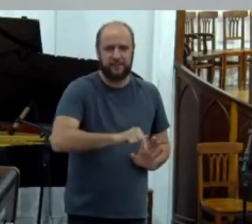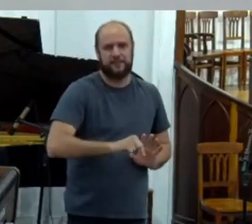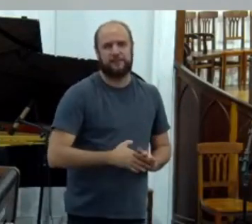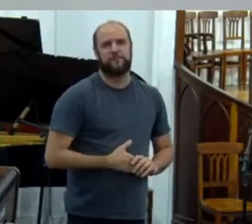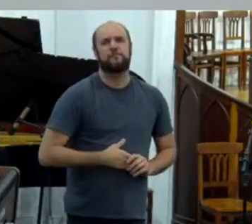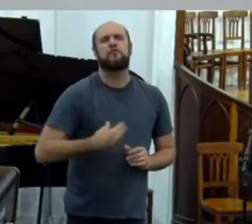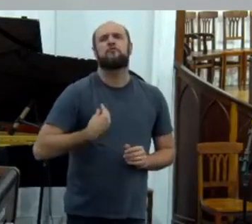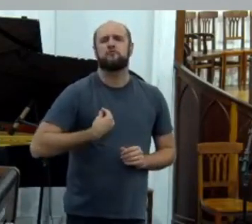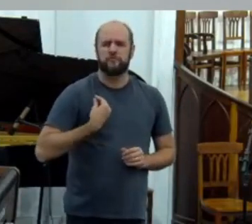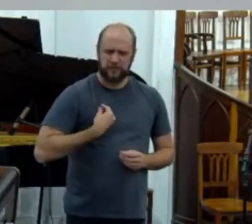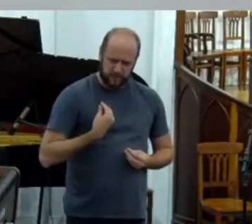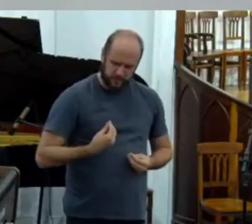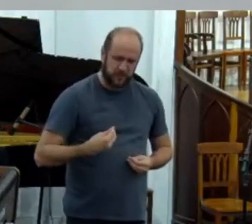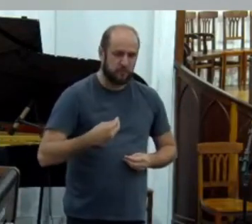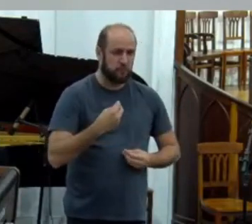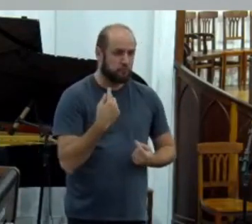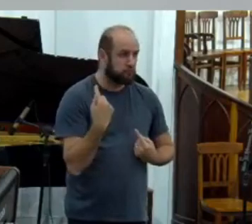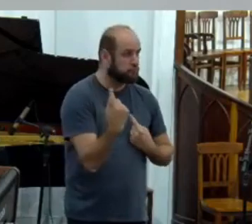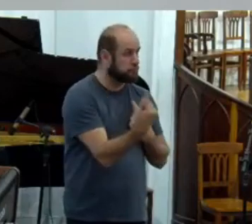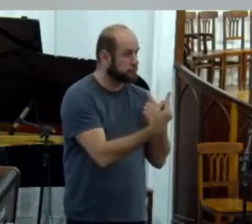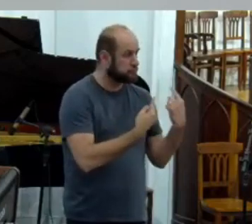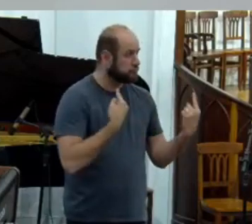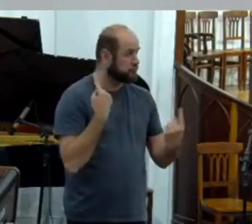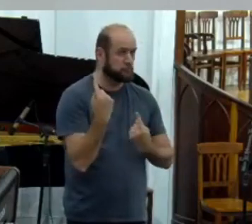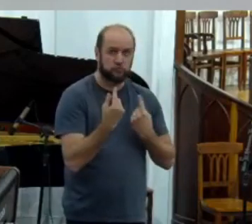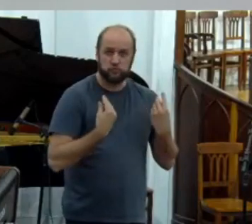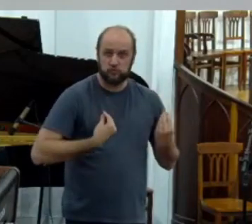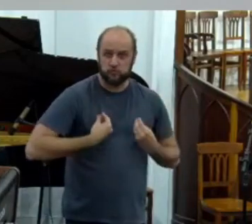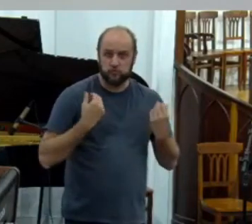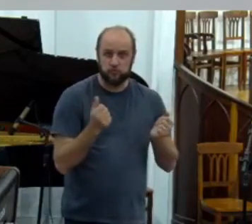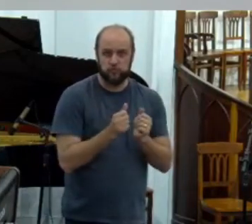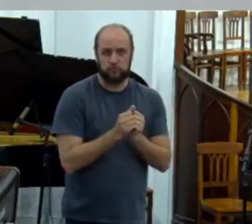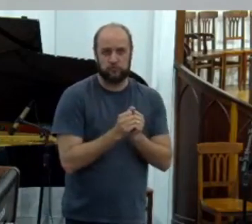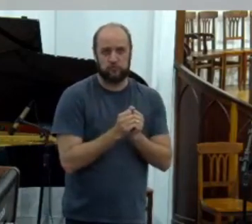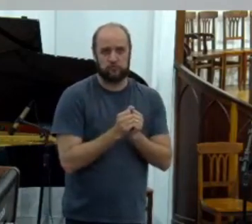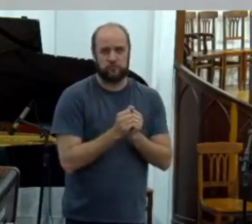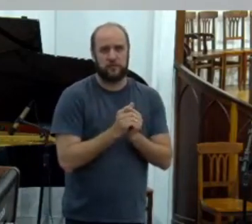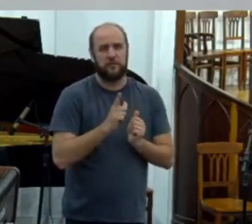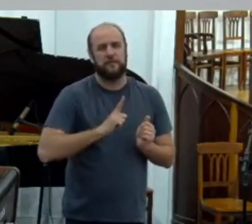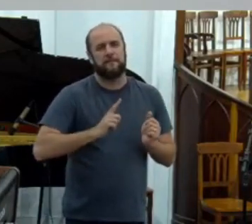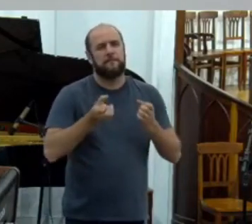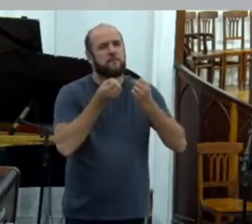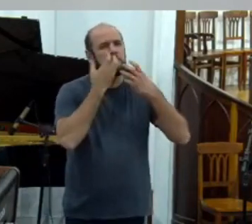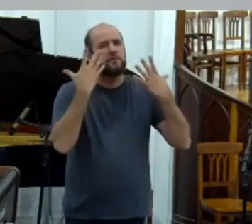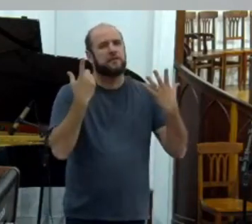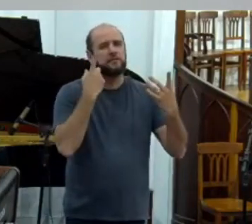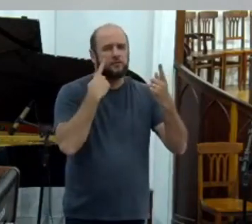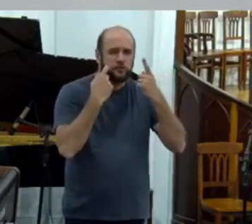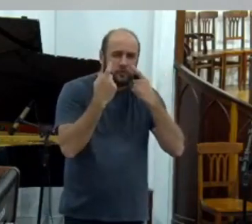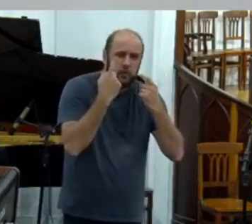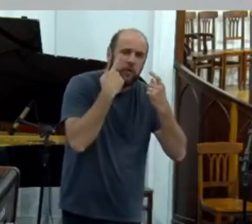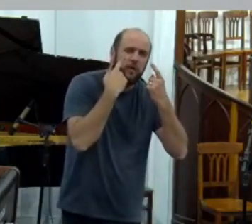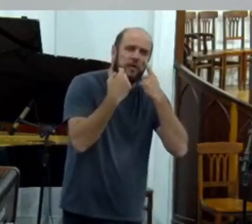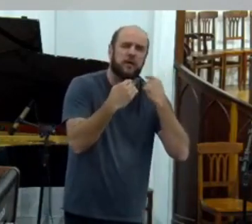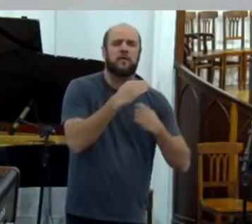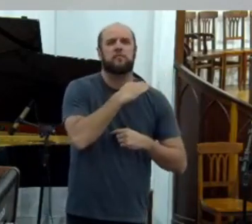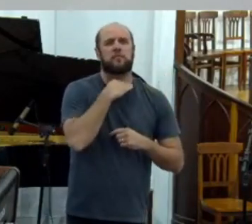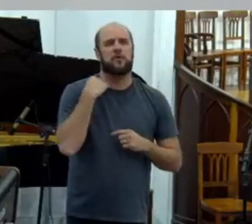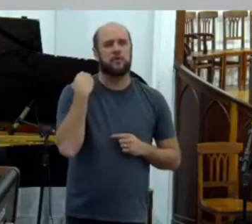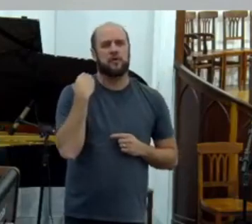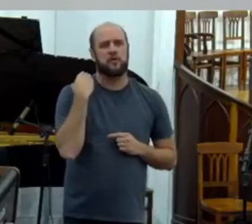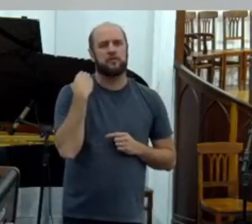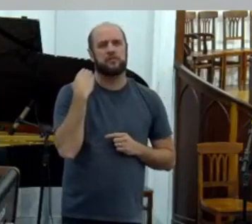para viver entre nós, para que tivesse um tempo em que ele chorasse pela morte de seu amigo